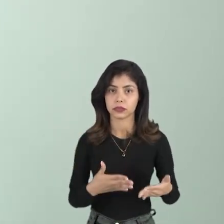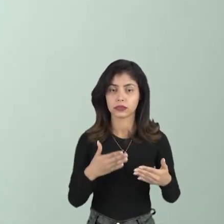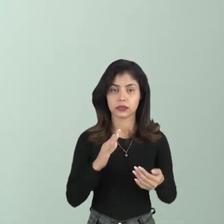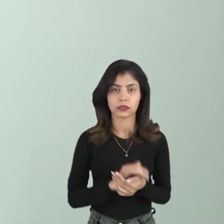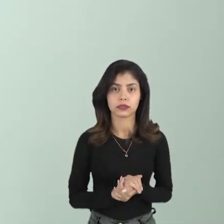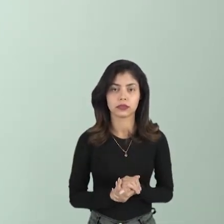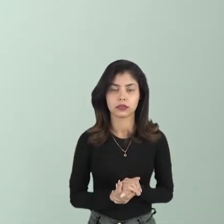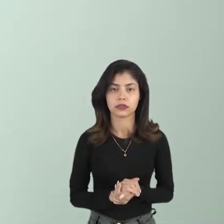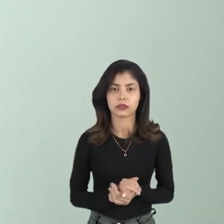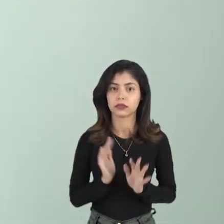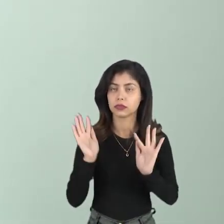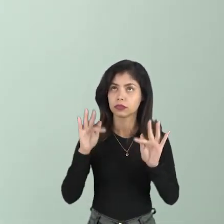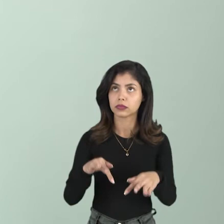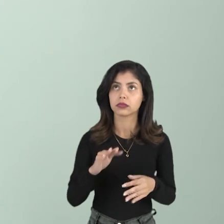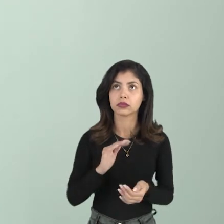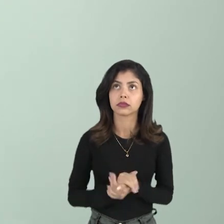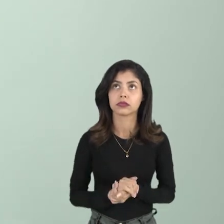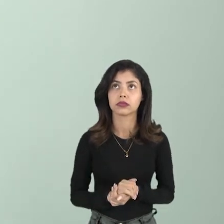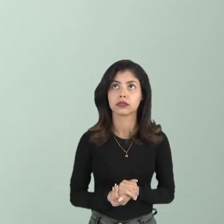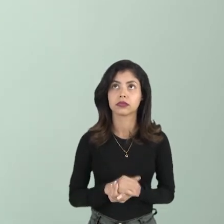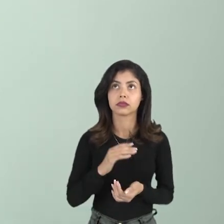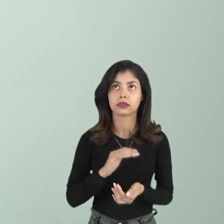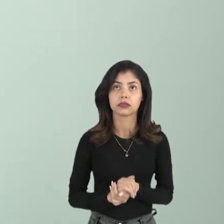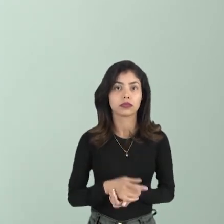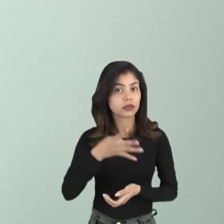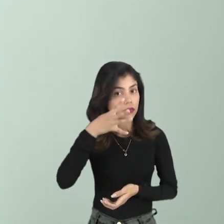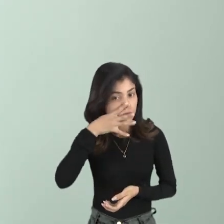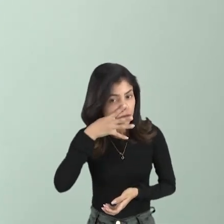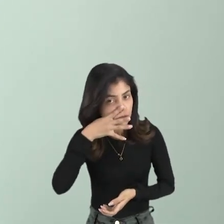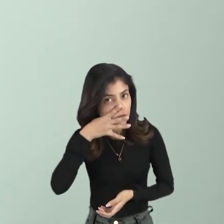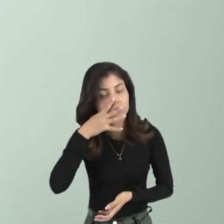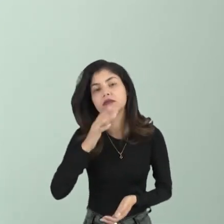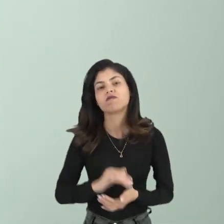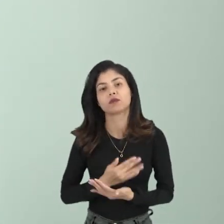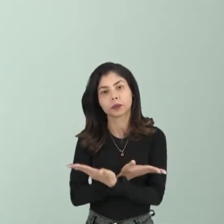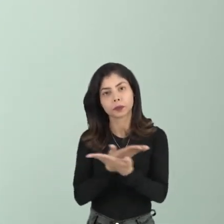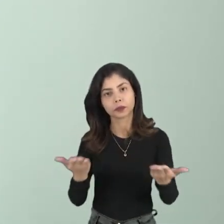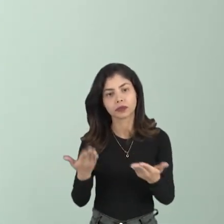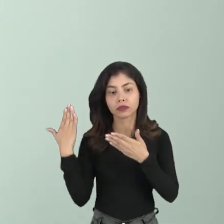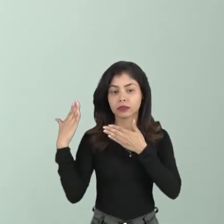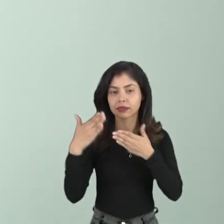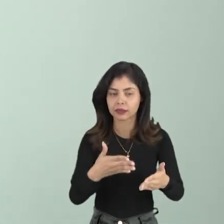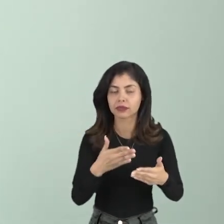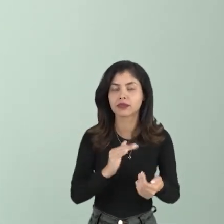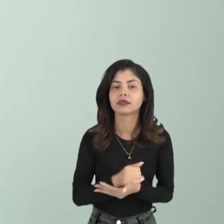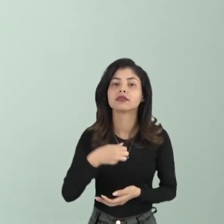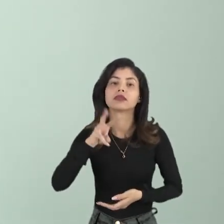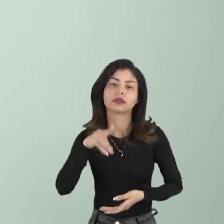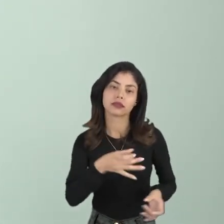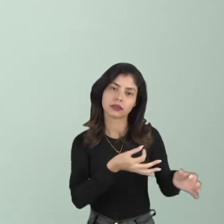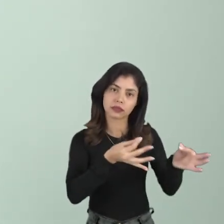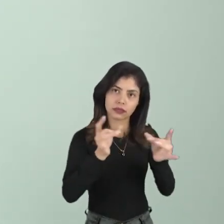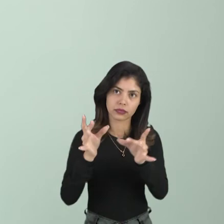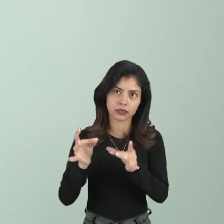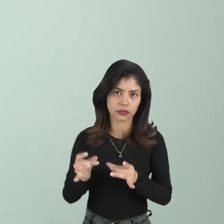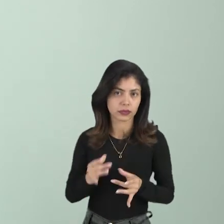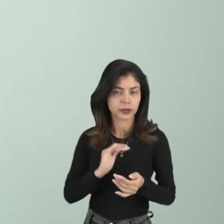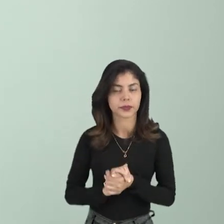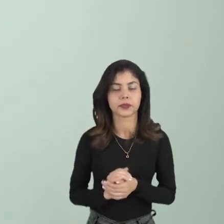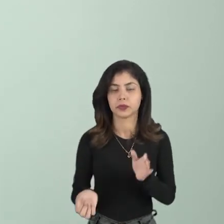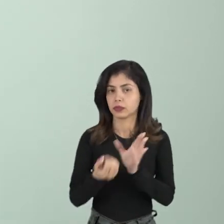chegar a um determinado público, atrair a atenção do público-alvo para quem vai ser vendido este